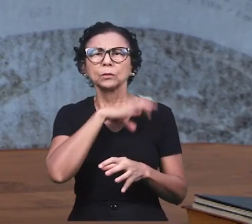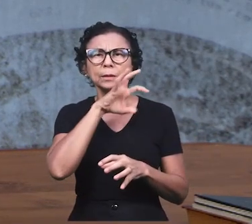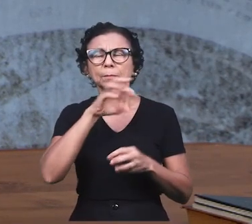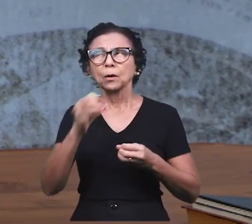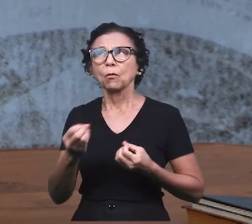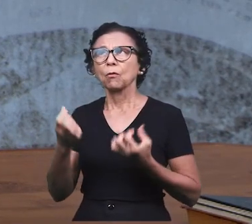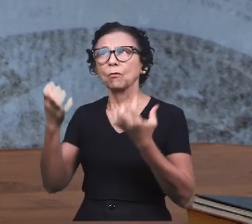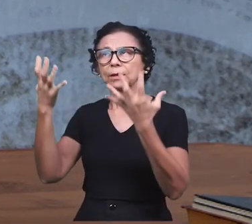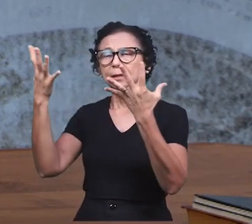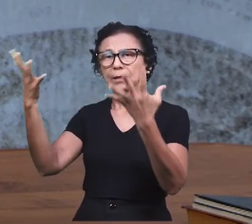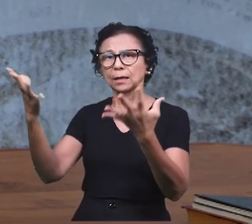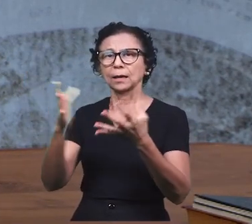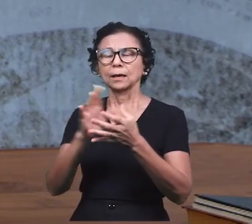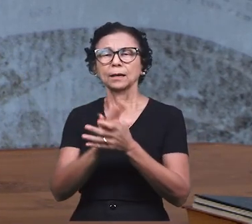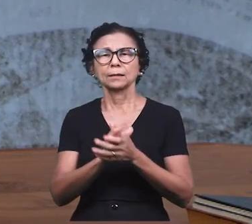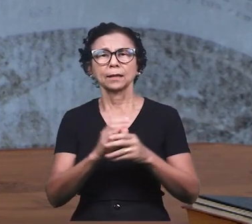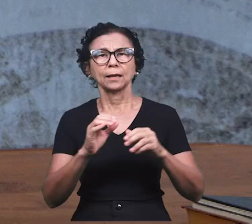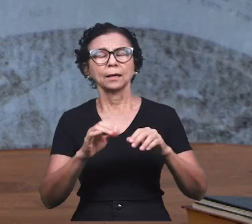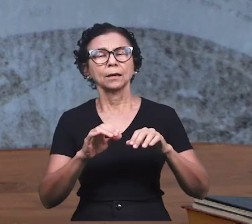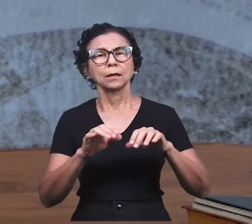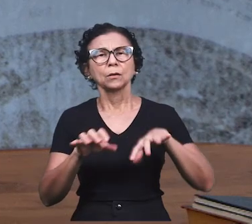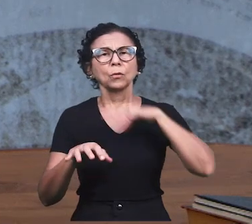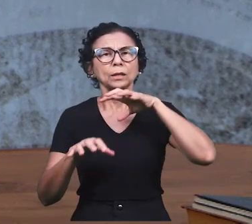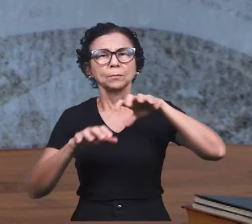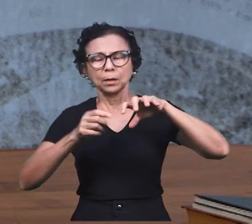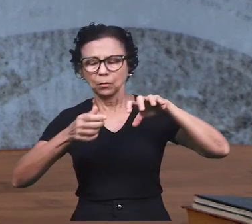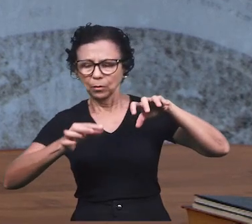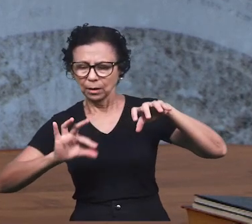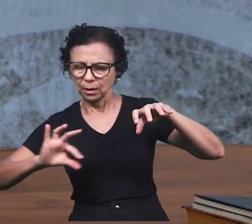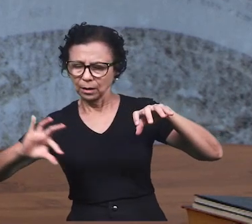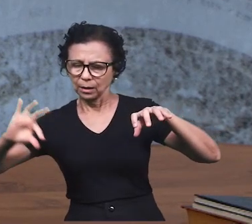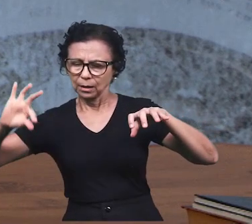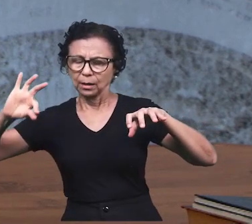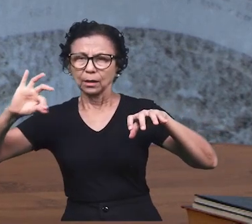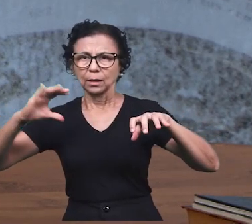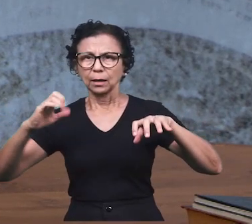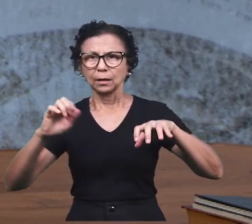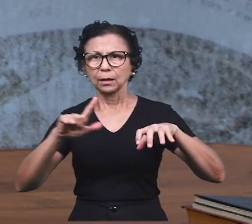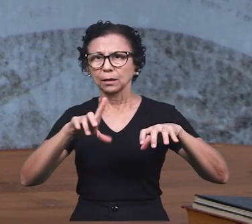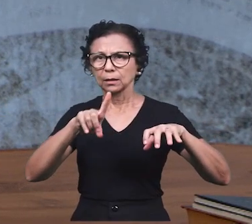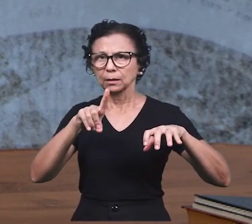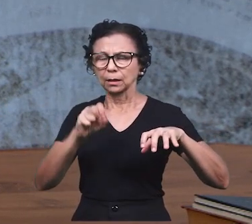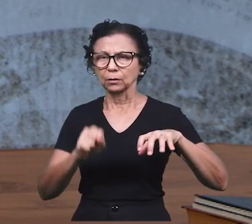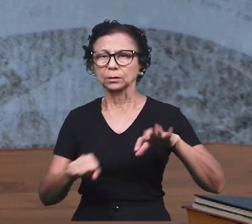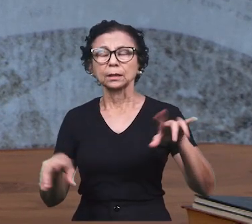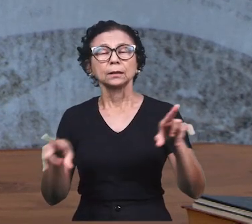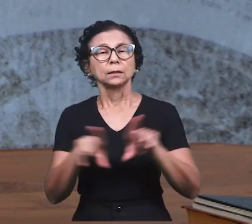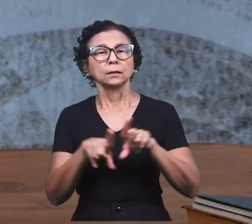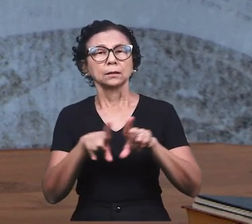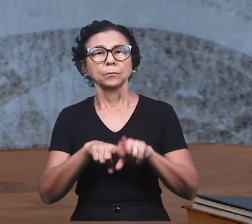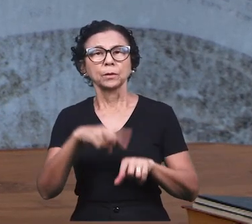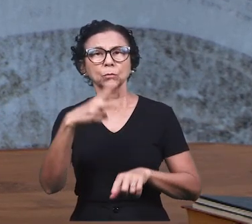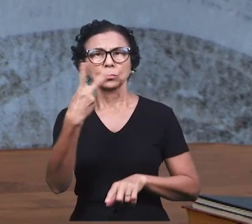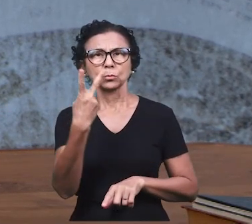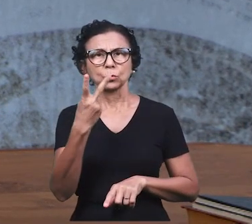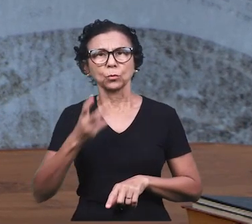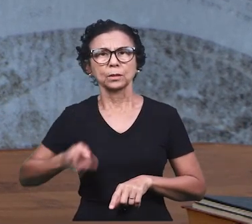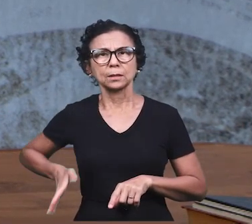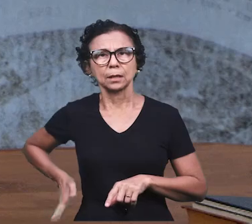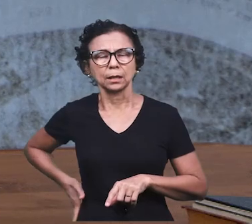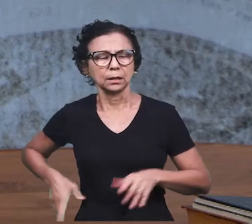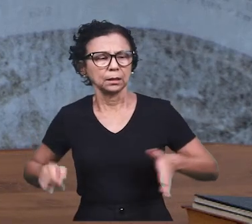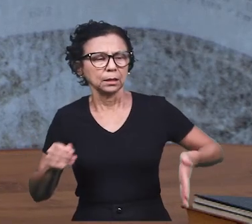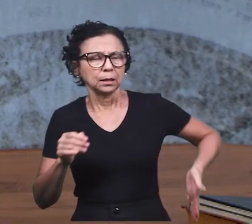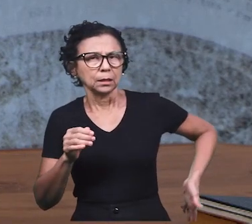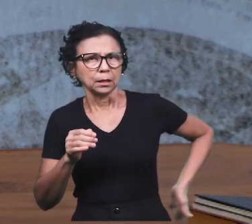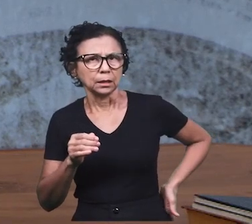fressura. Também ambos os rins e a gordura que neles há, que está sobre as tripas e